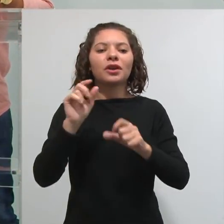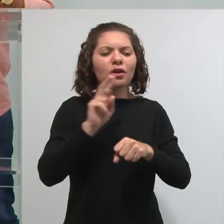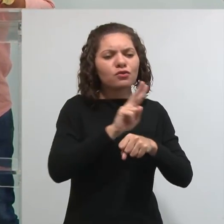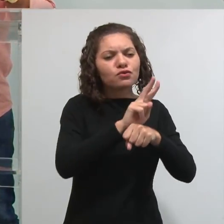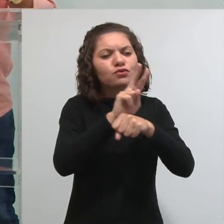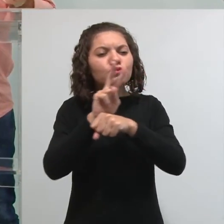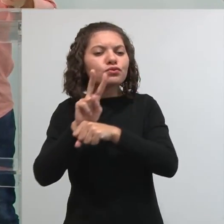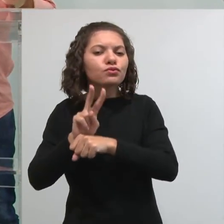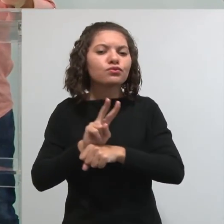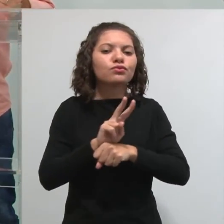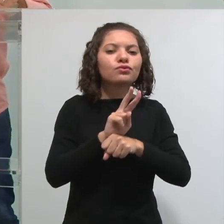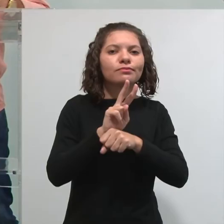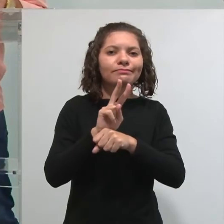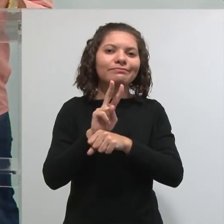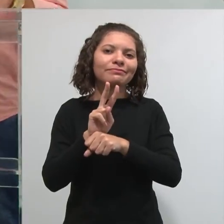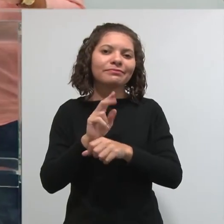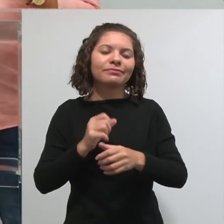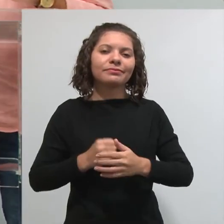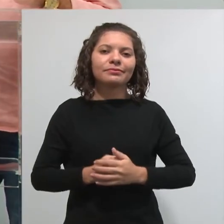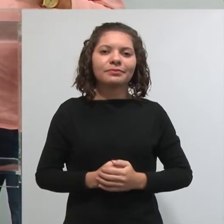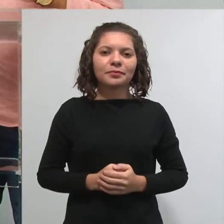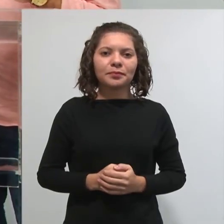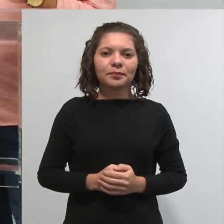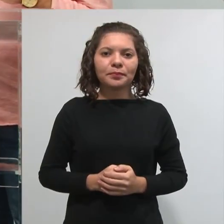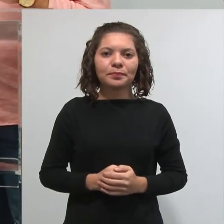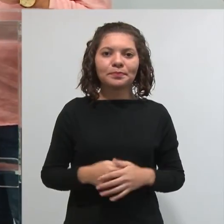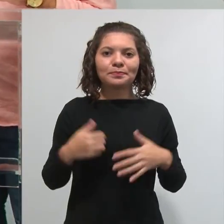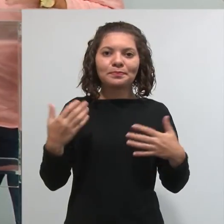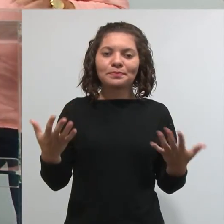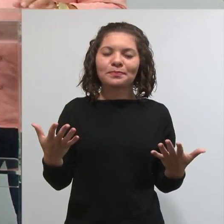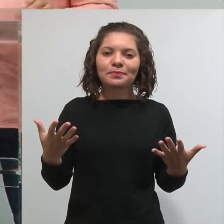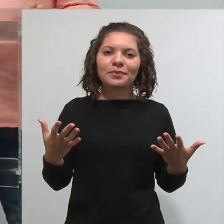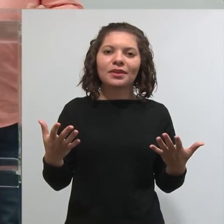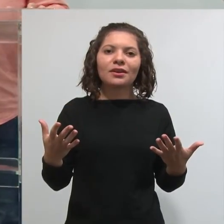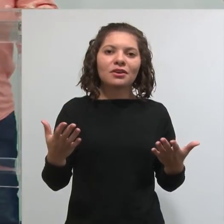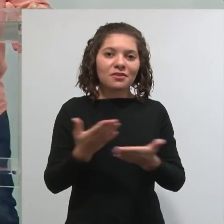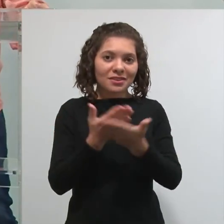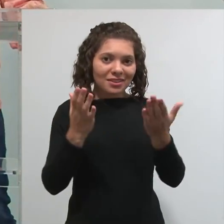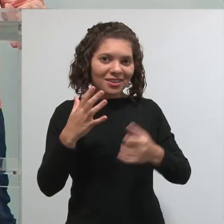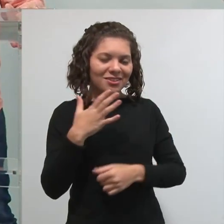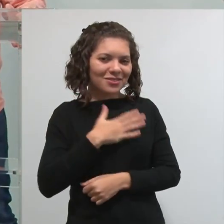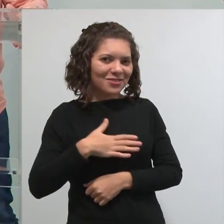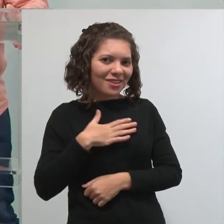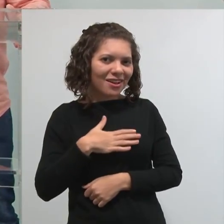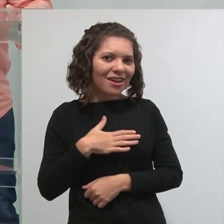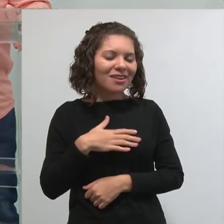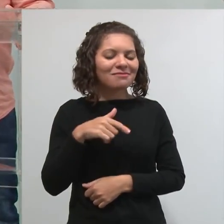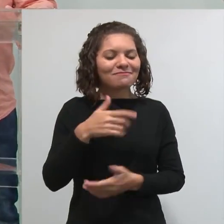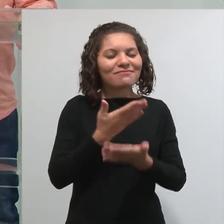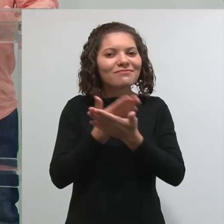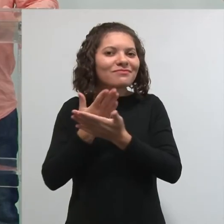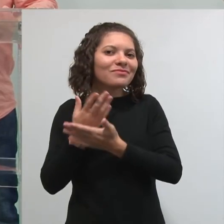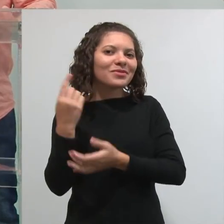política pública nesse sentido, ok? Então, espero que você tenha gostado dessa nossa aula